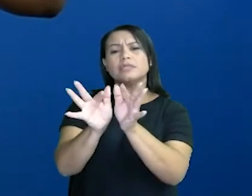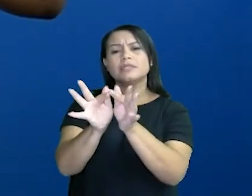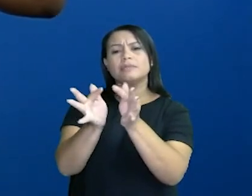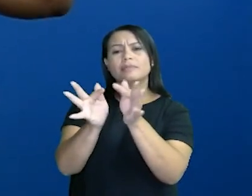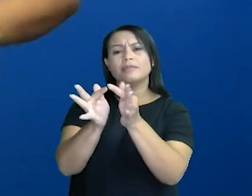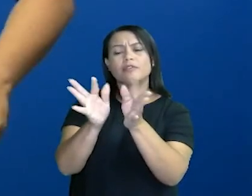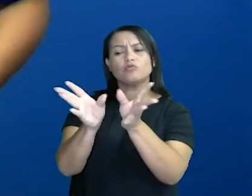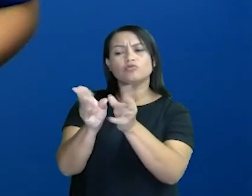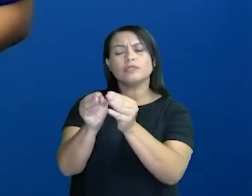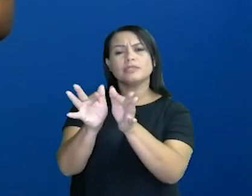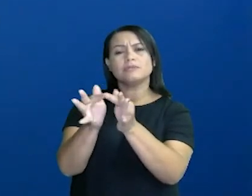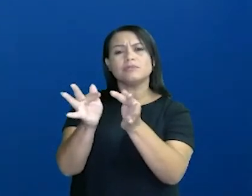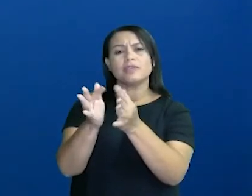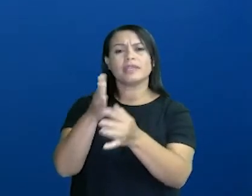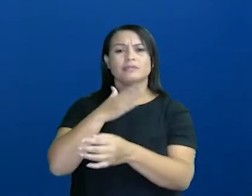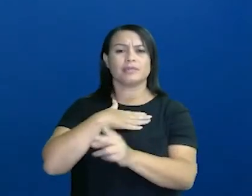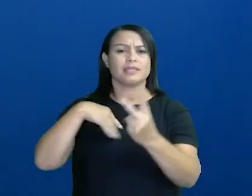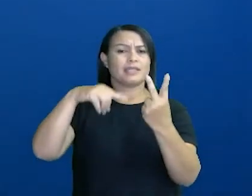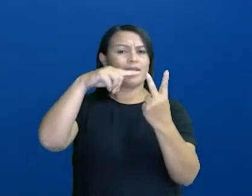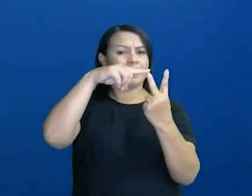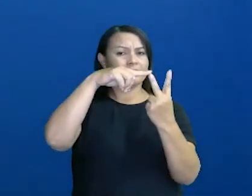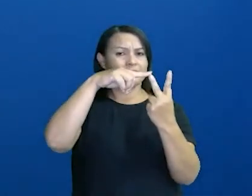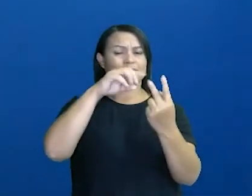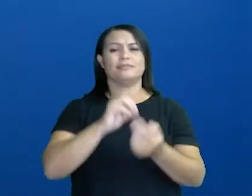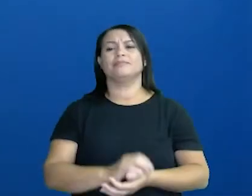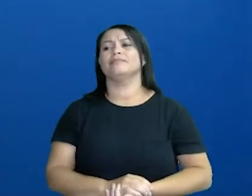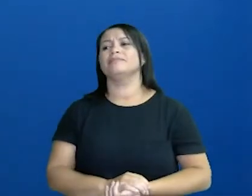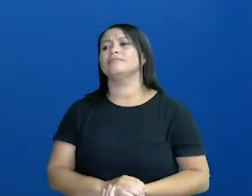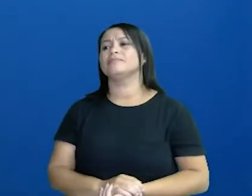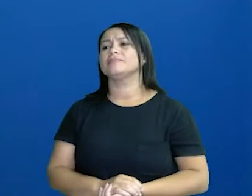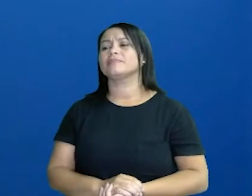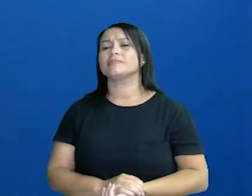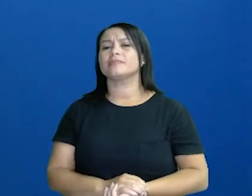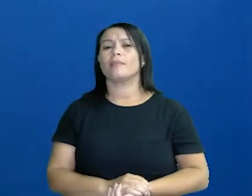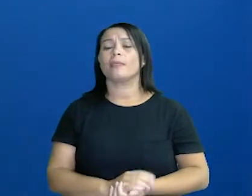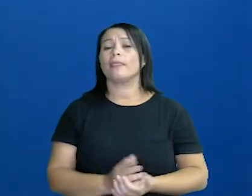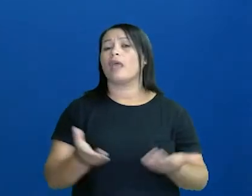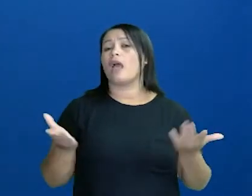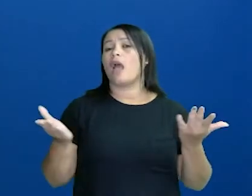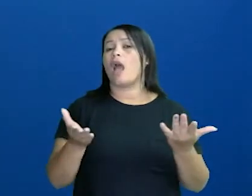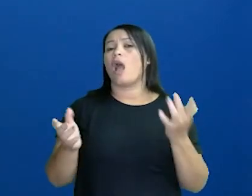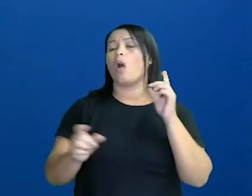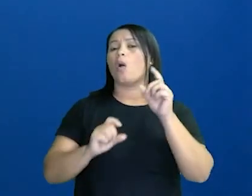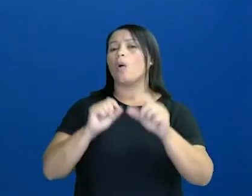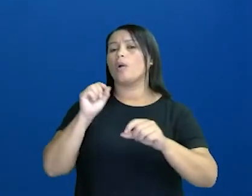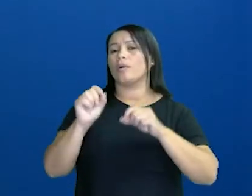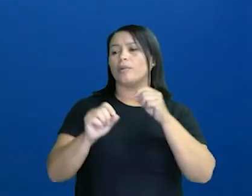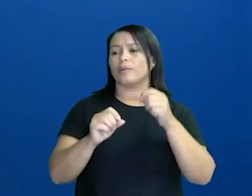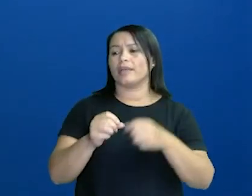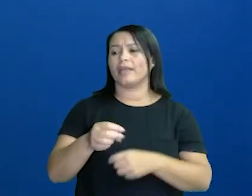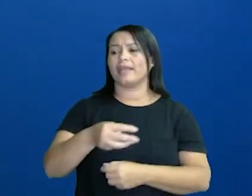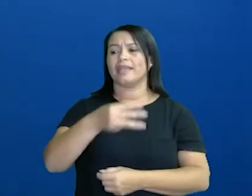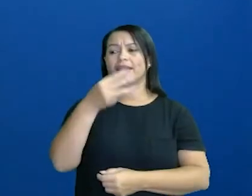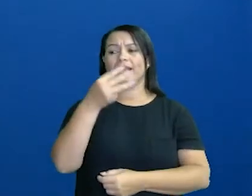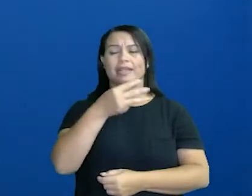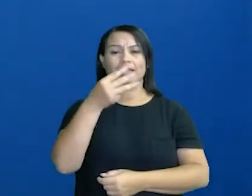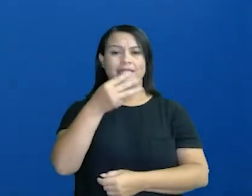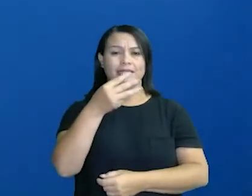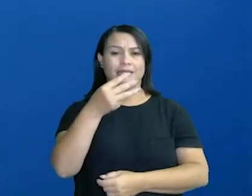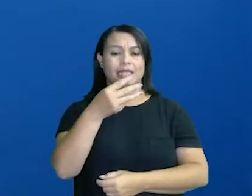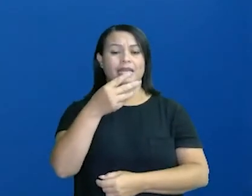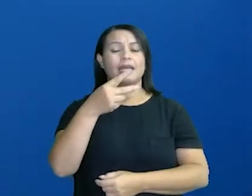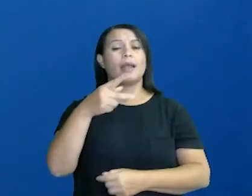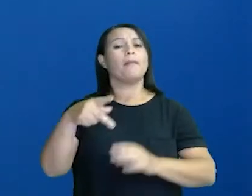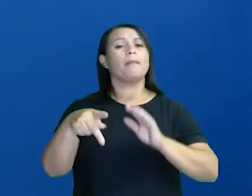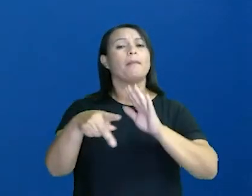simplifiquei tá certo as minhas raízes e agora na terceira propriedade